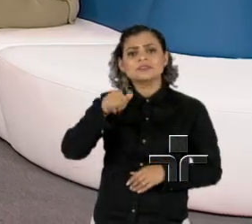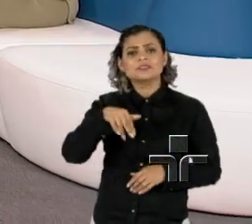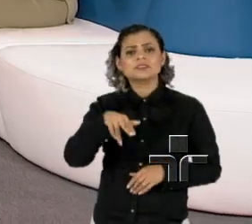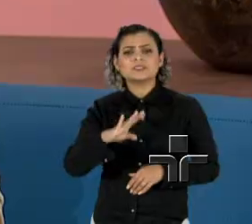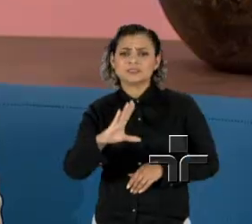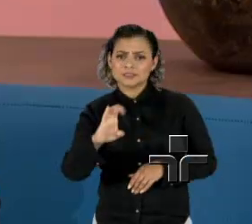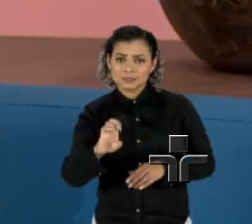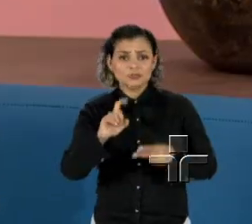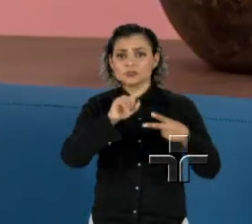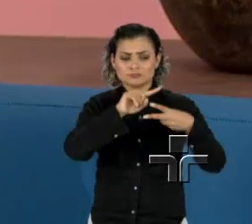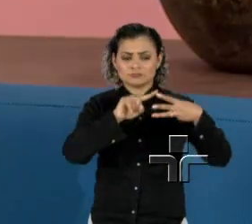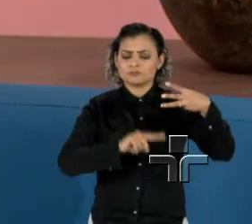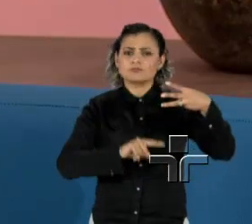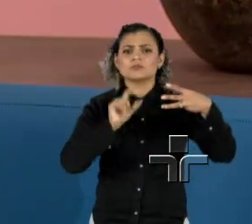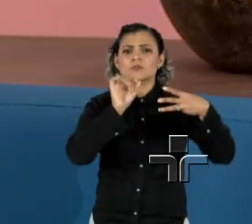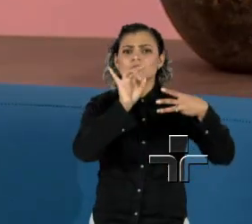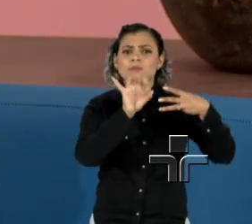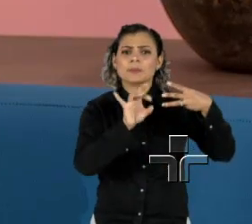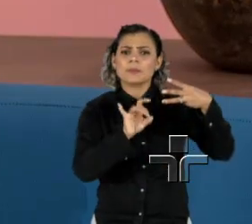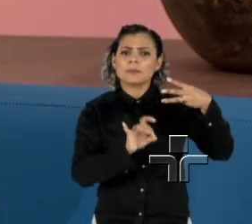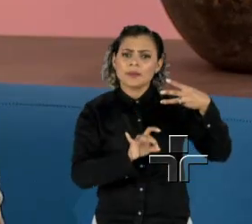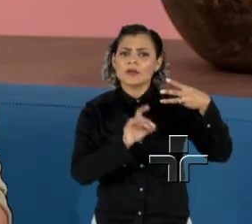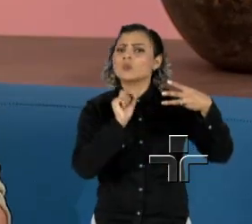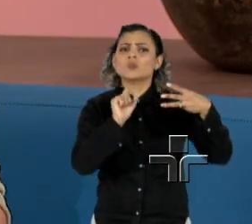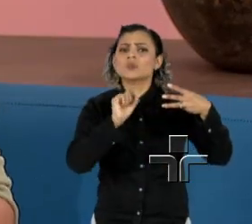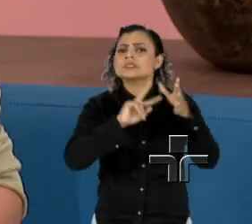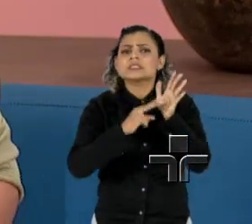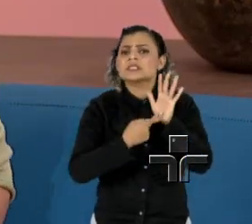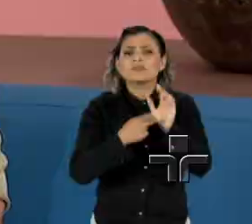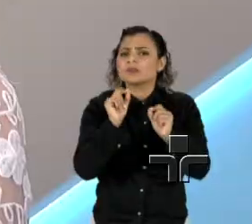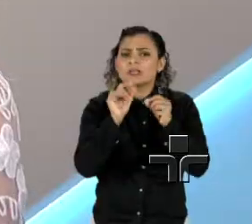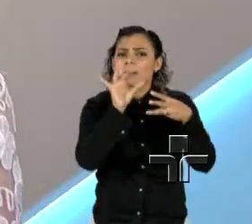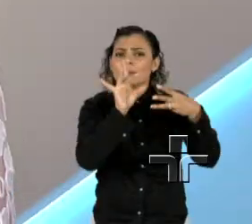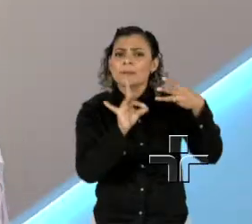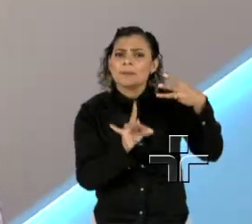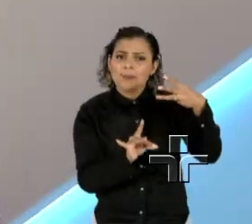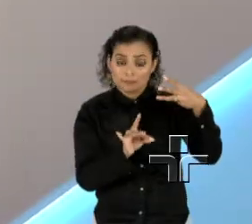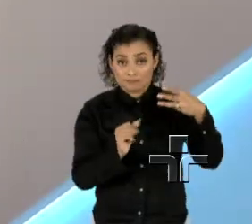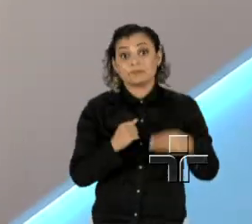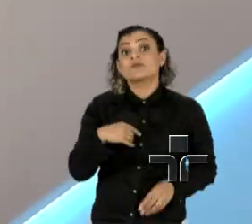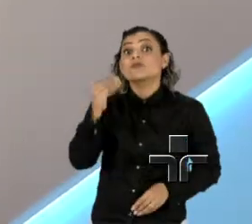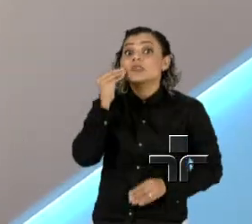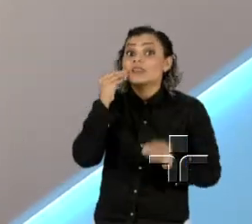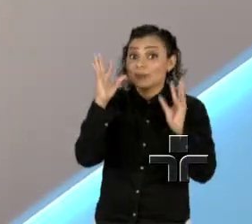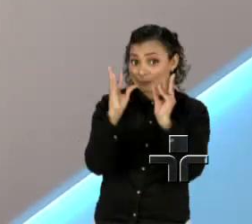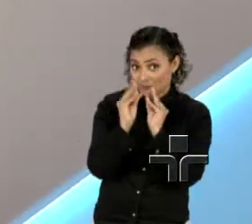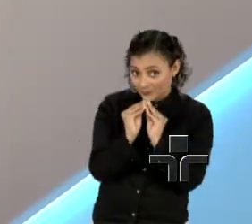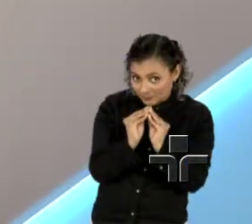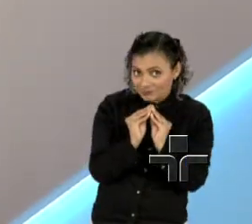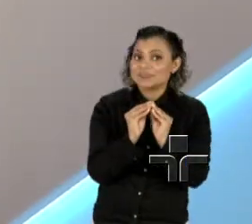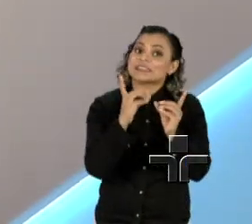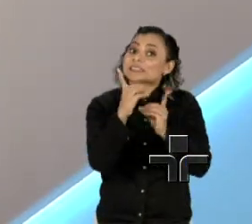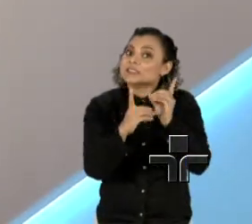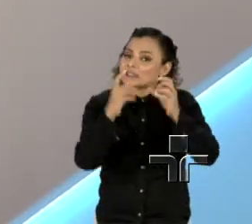são prebióticos, probióticos e simbióticos. Bom, eu vou tentar ser bem didática,